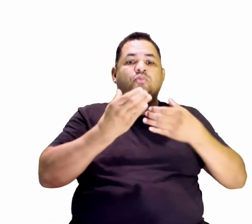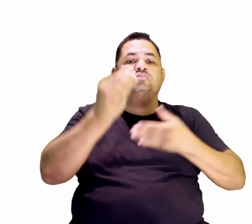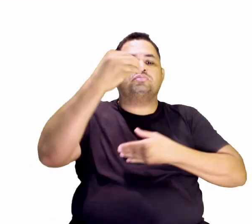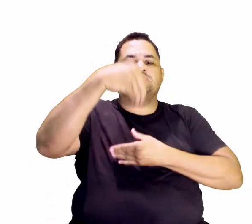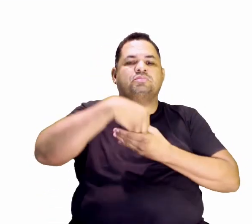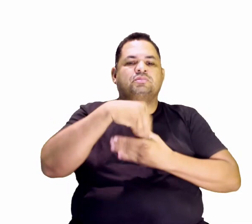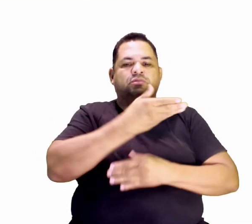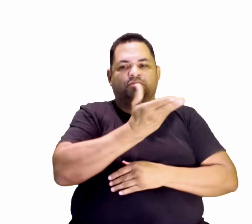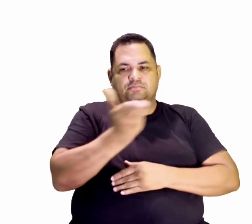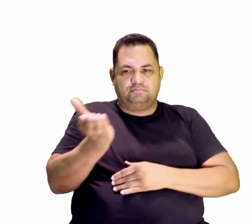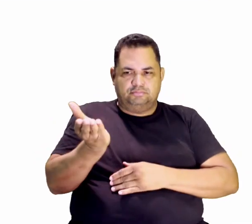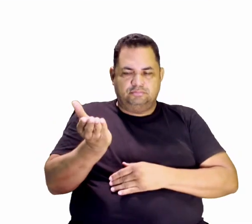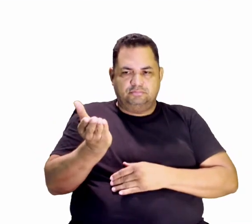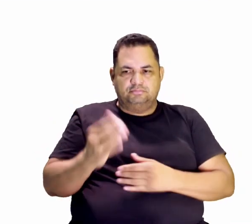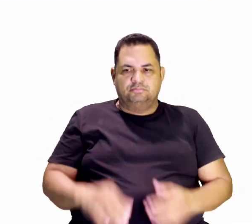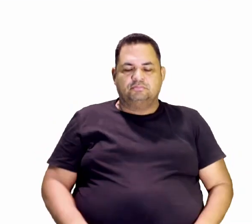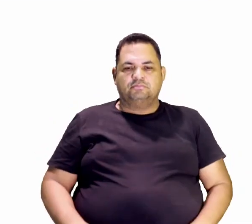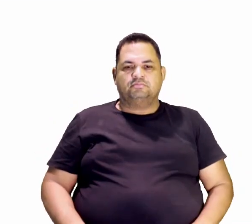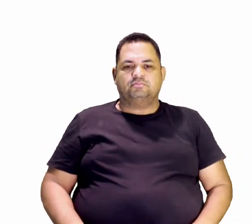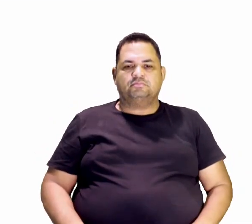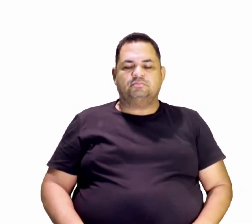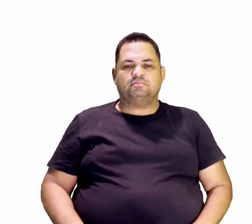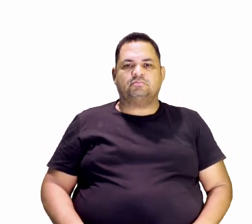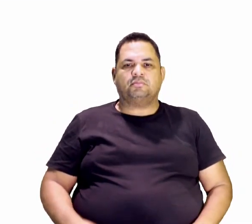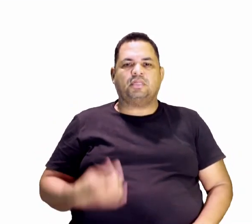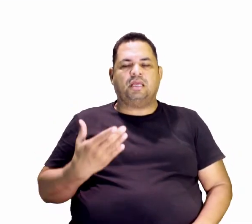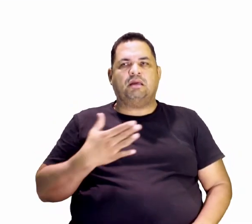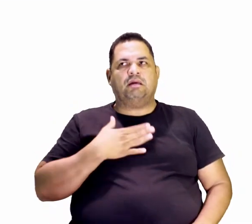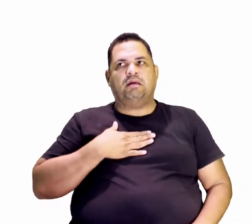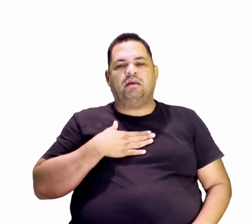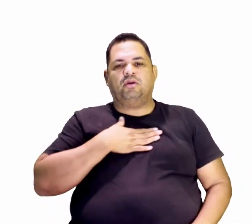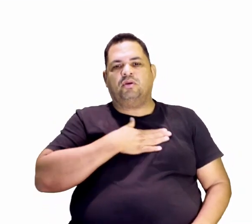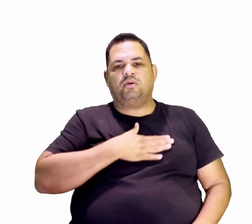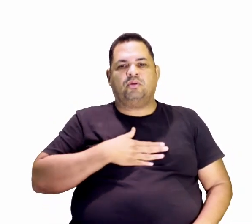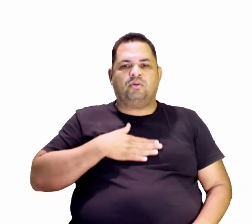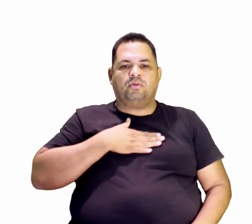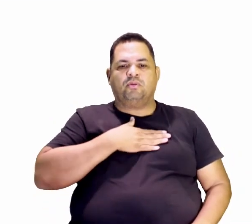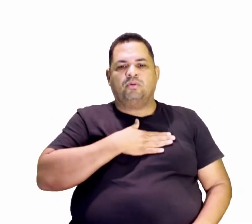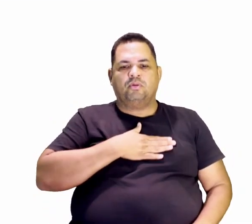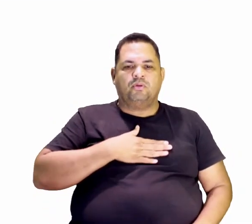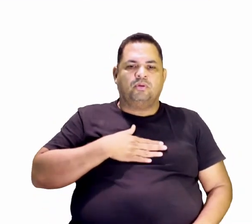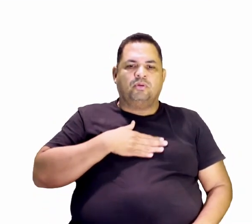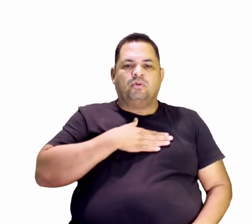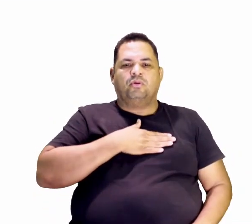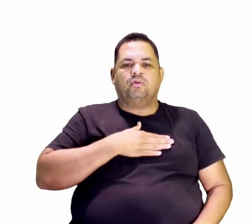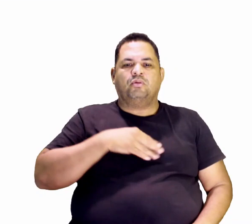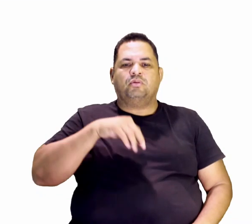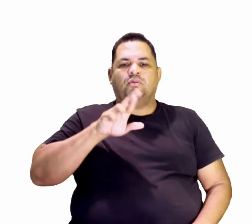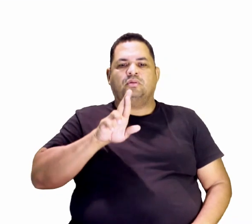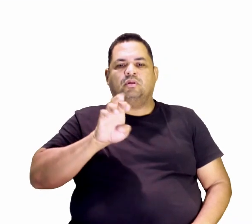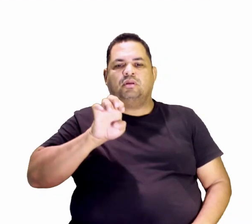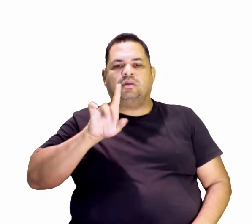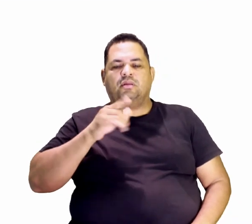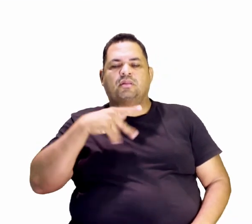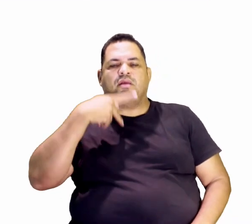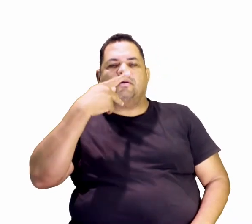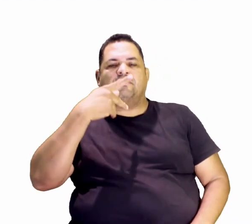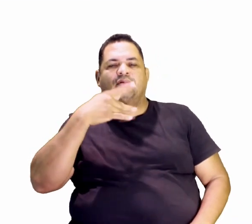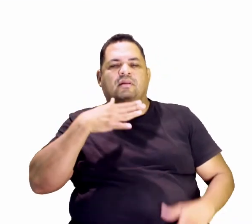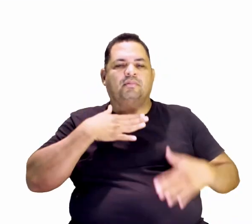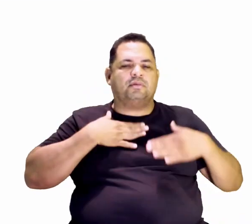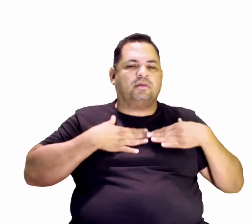parte. Ai, prof, eu me identifico, eu tenho uma pegada do reggae, eu gosto mais dessa fala mais mansa, desse estilo